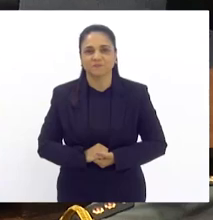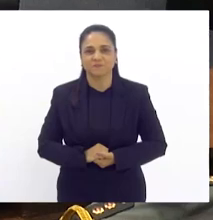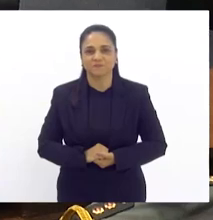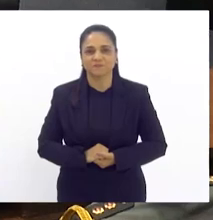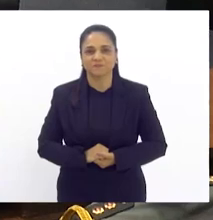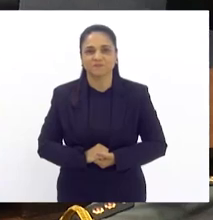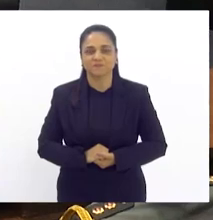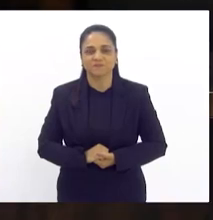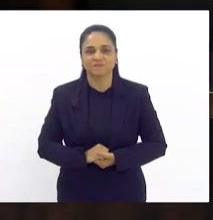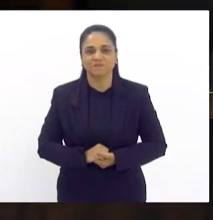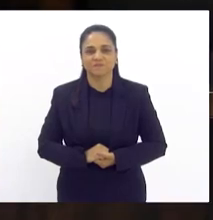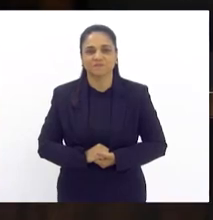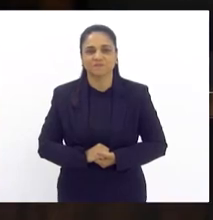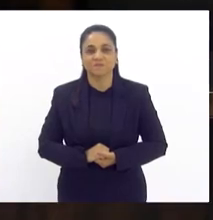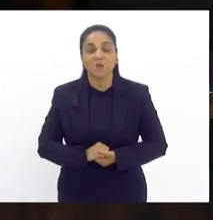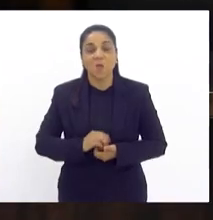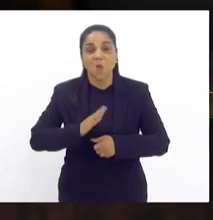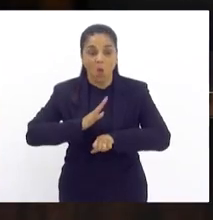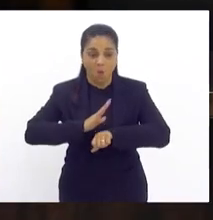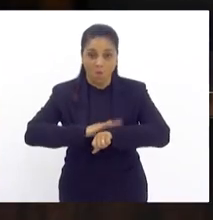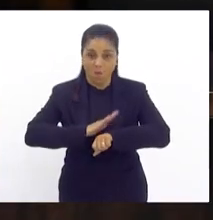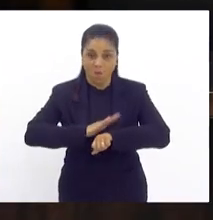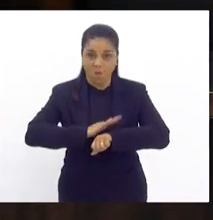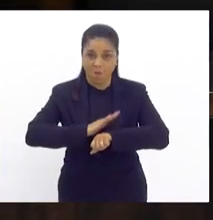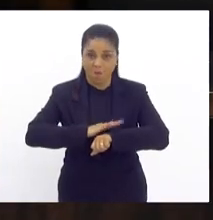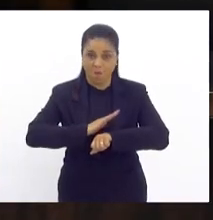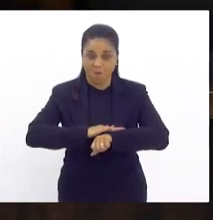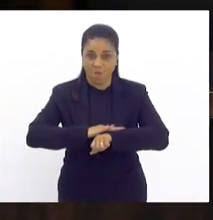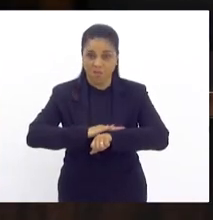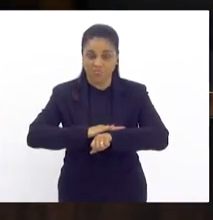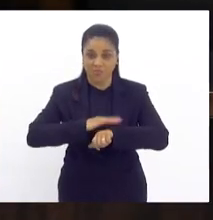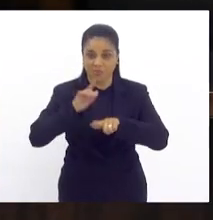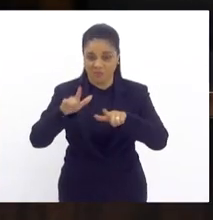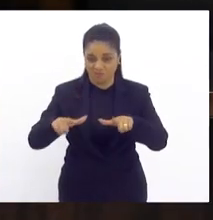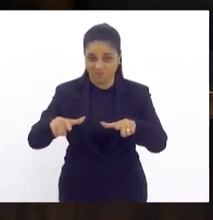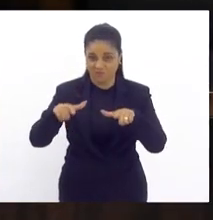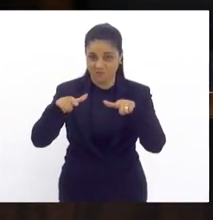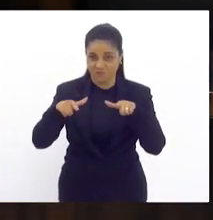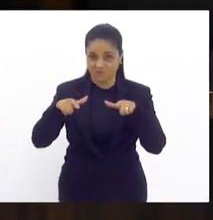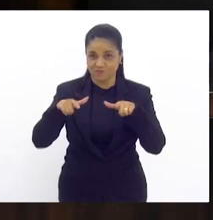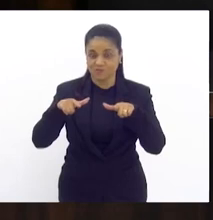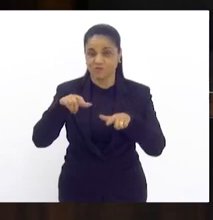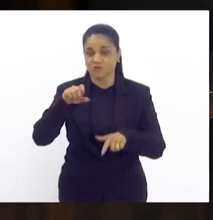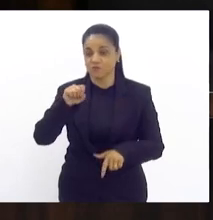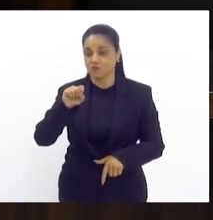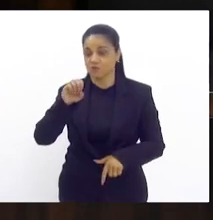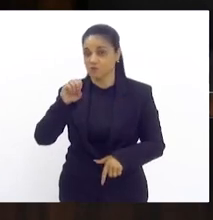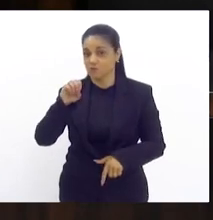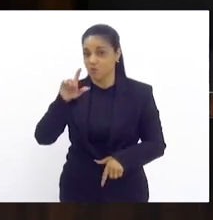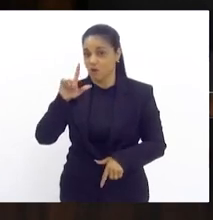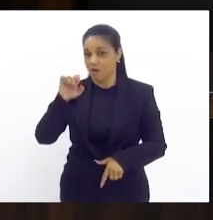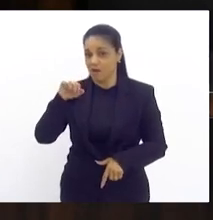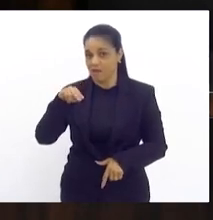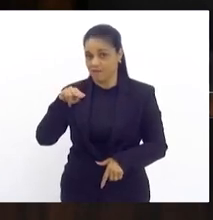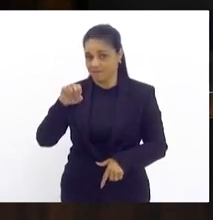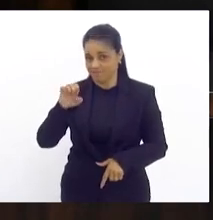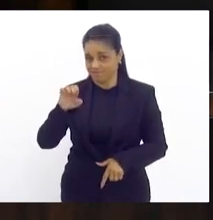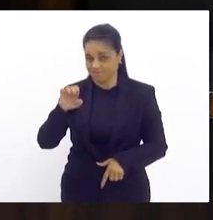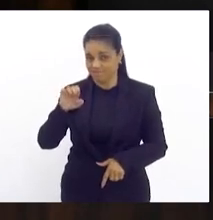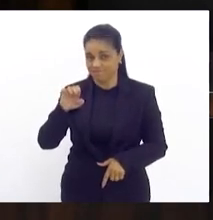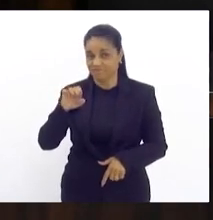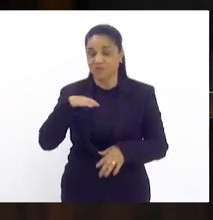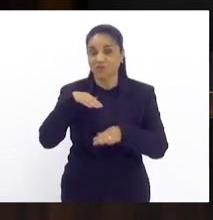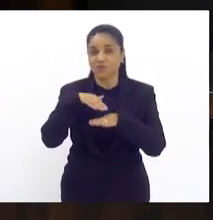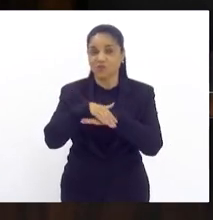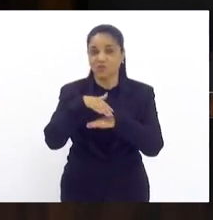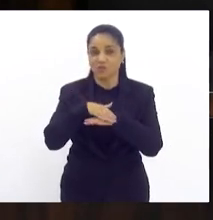É chegando o momento da solene, né, coronel? Chegando o momento da solene da